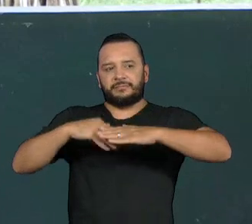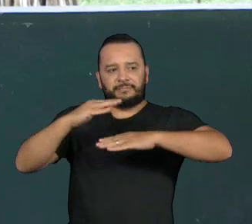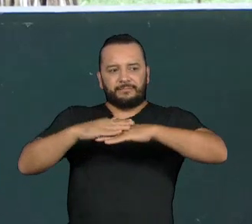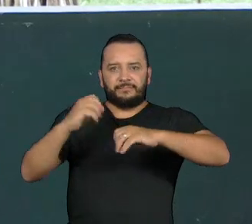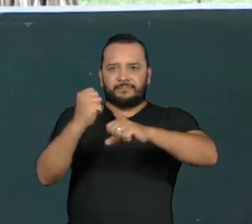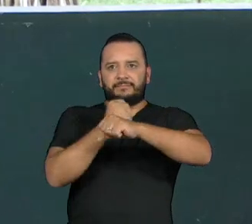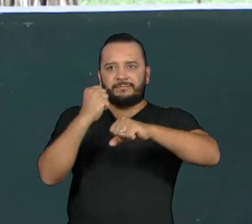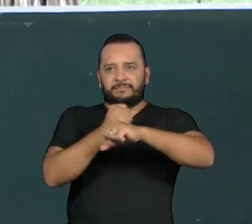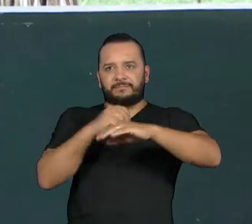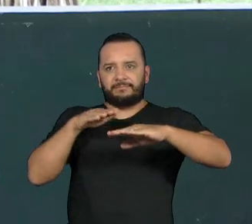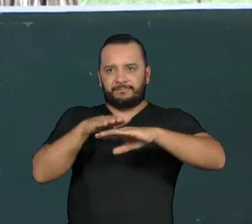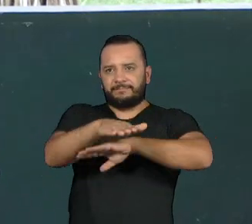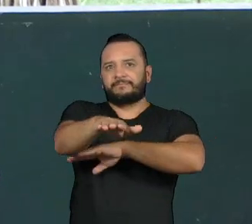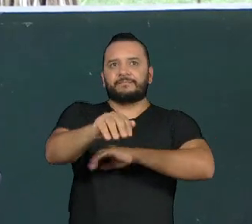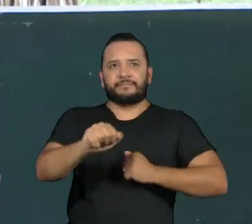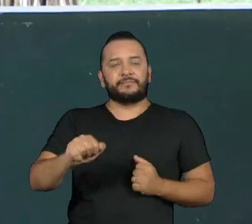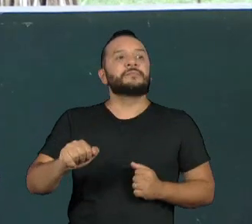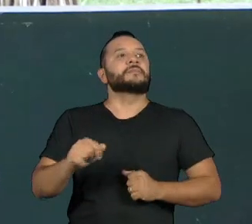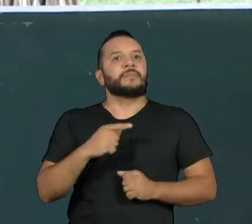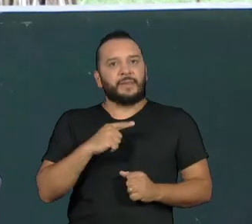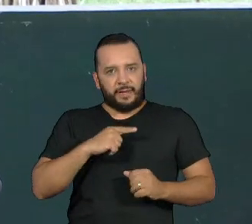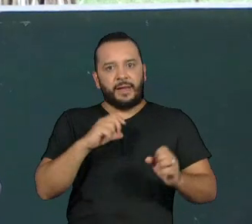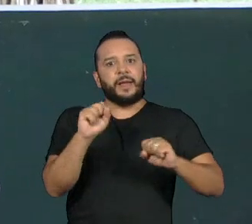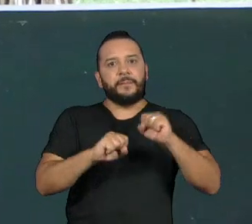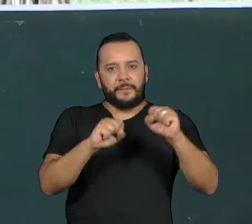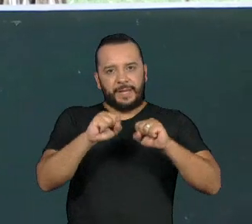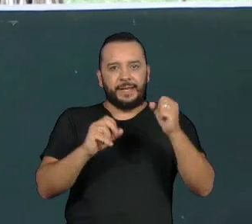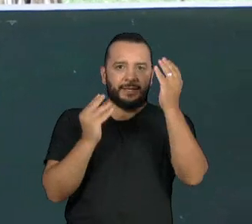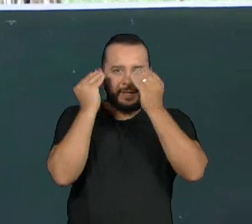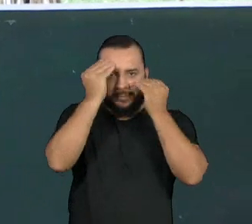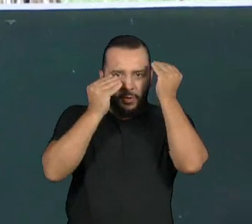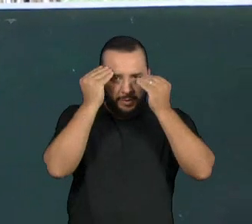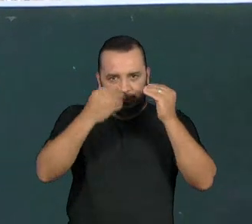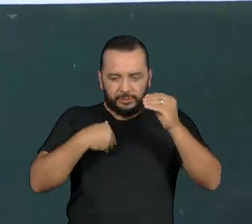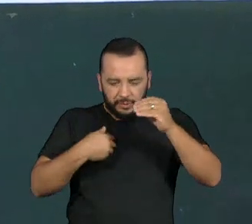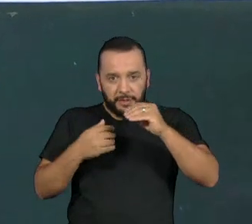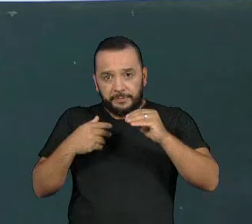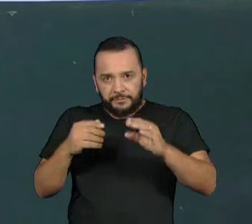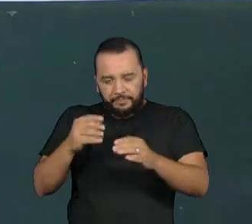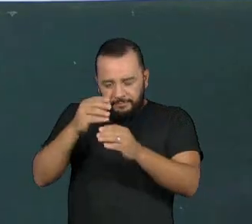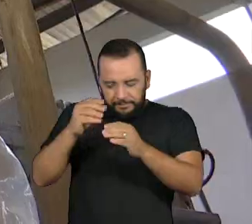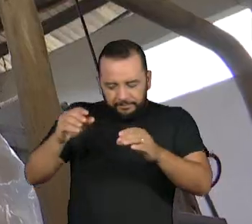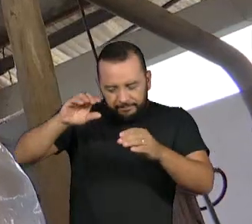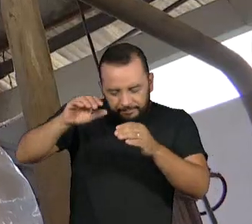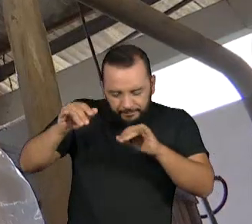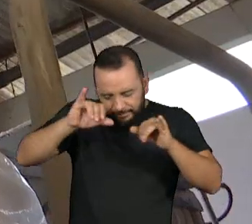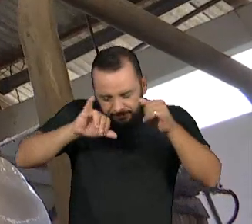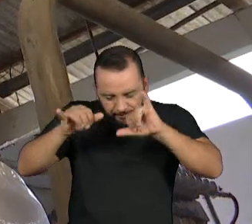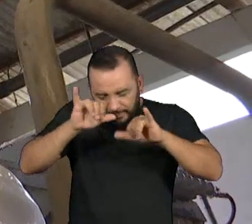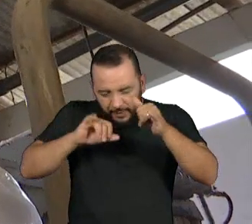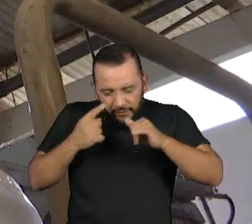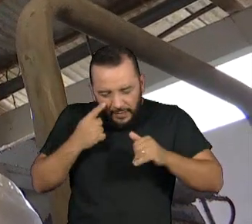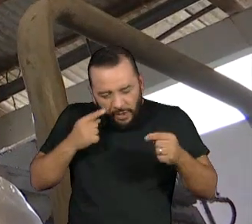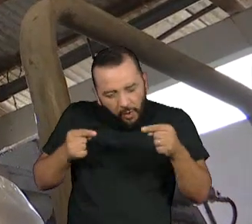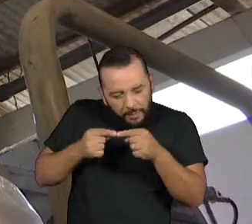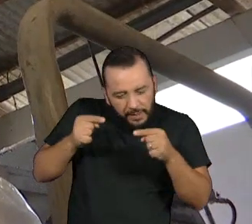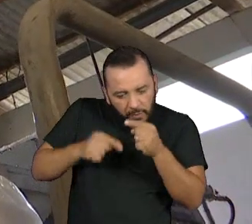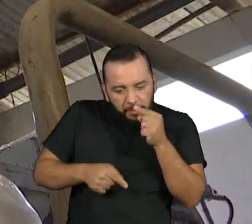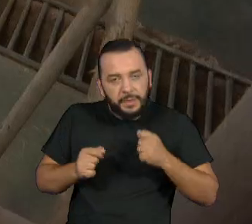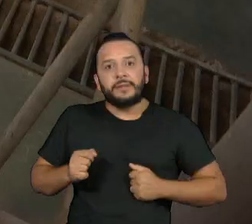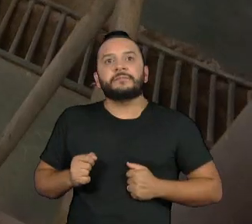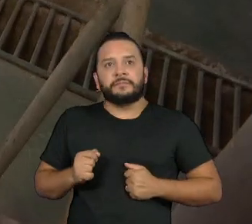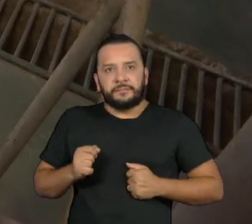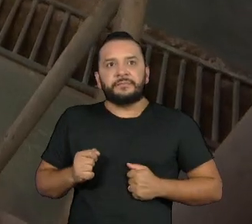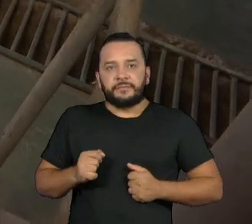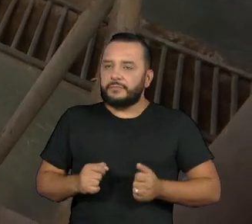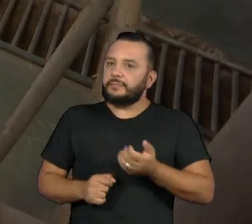Geralmente é empresa de cosméticos. E eles fazem análise de laboratório para ver a qualidade, se realmente vai servir para o que eles querem, né?